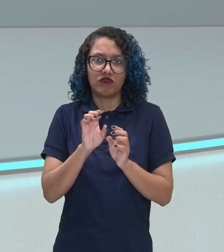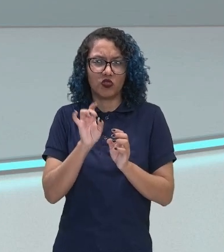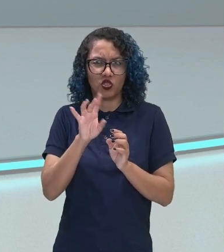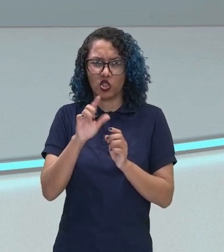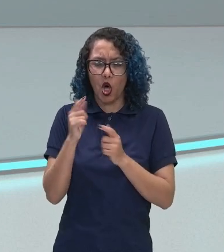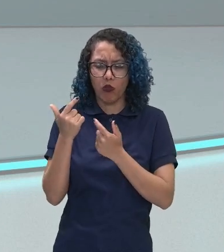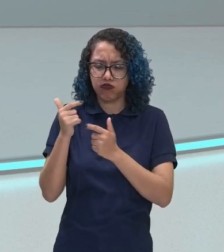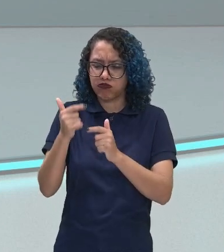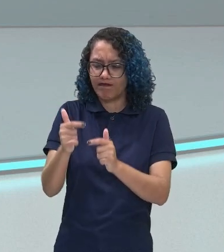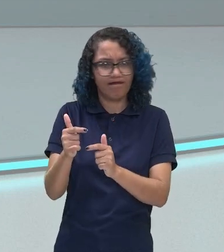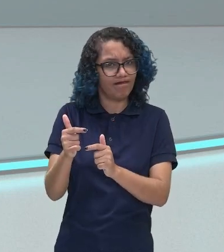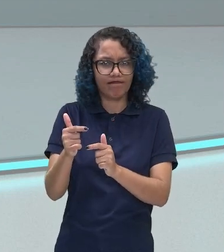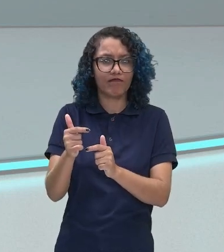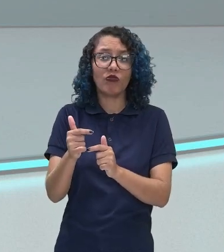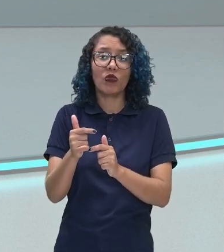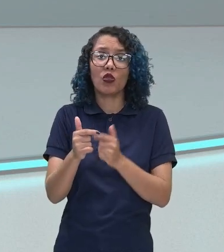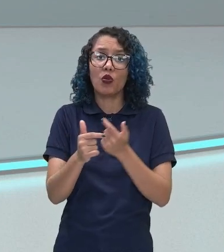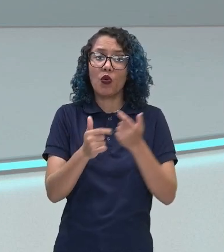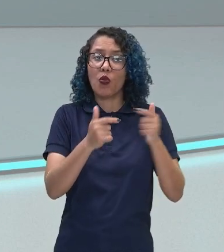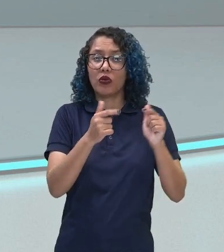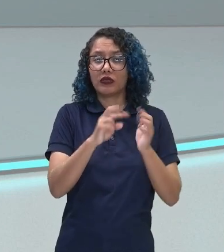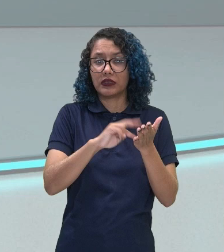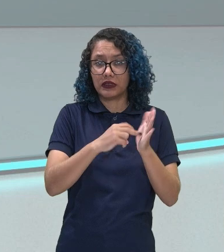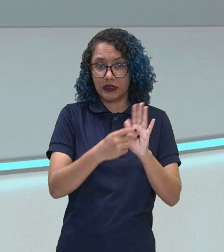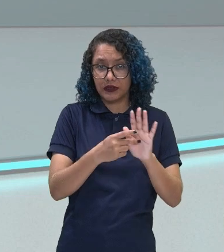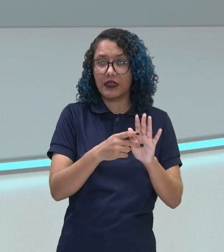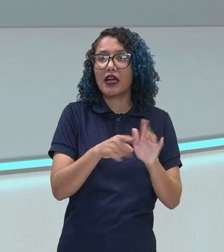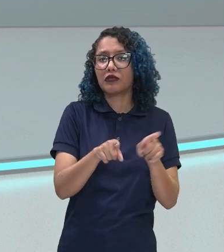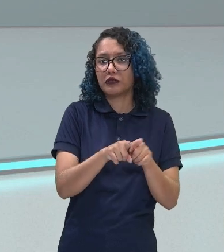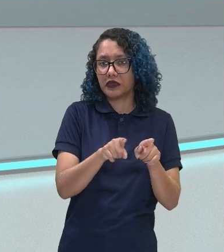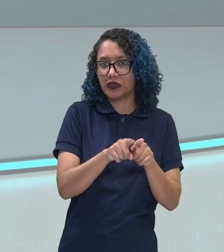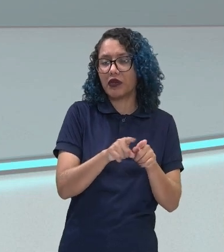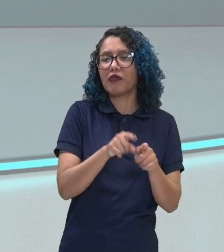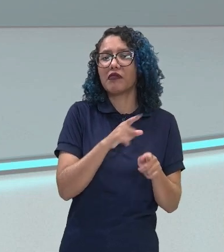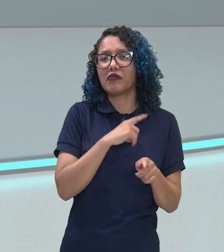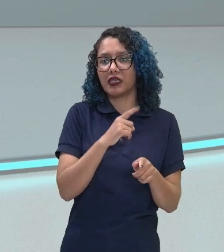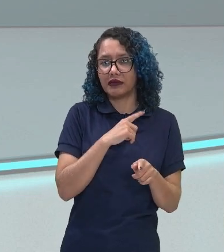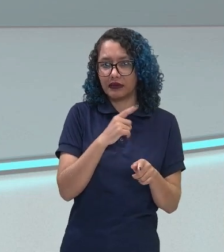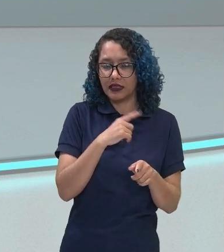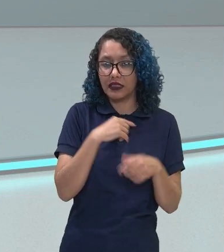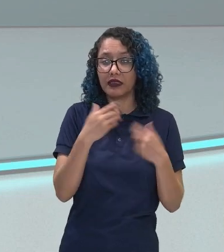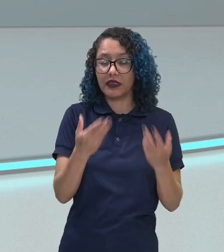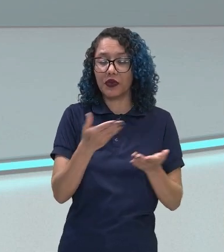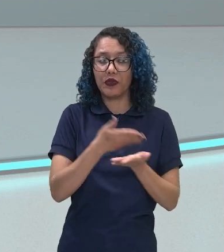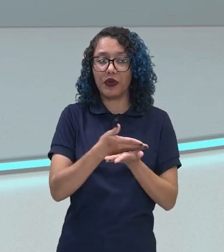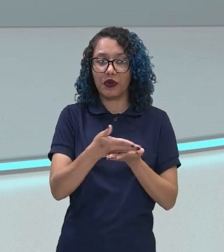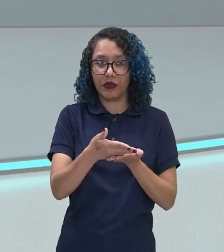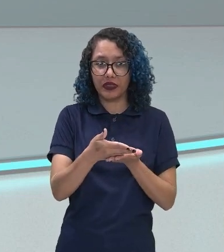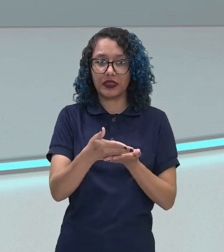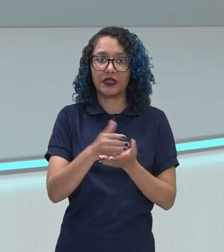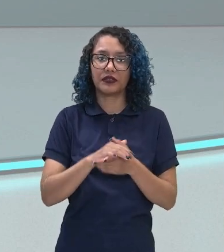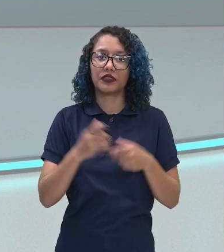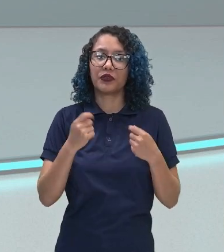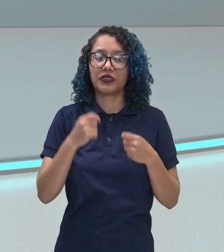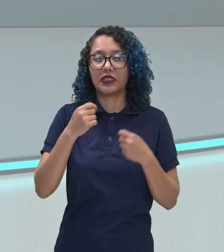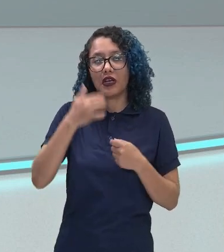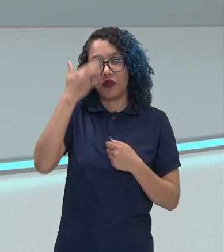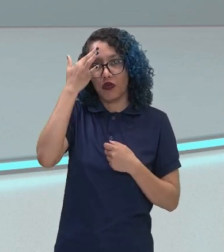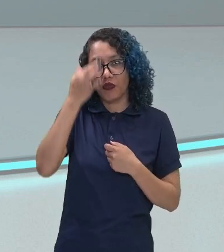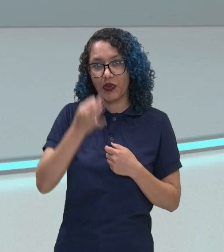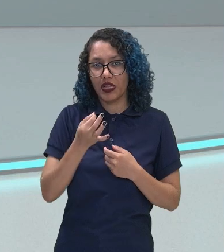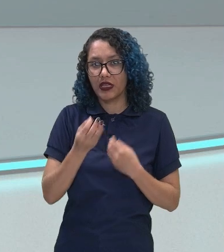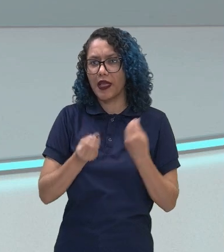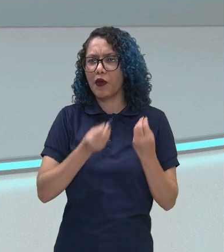Ela vai ter também todo um significado. E para começar, vamos entender de onde vem tudo